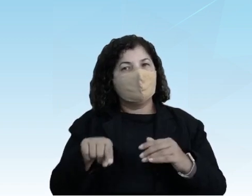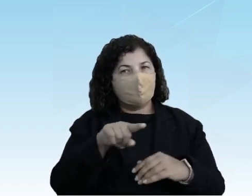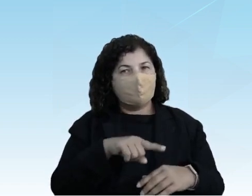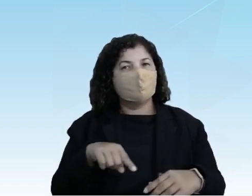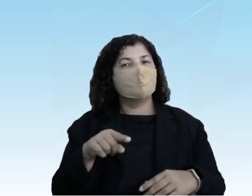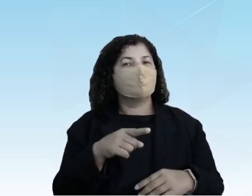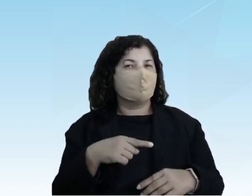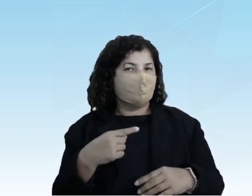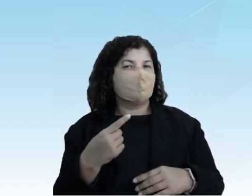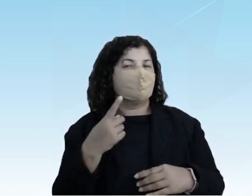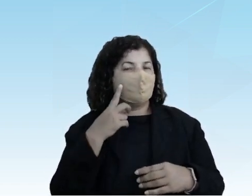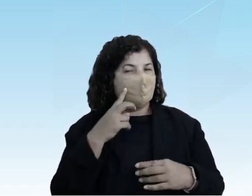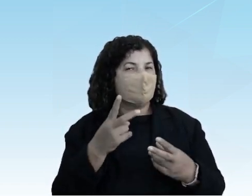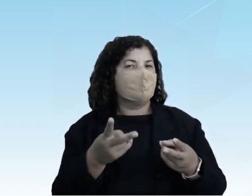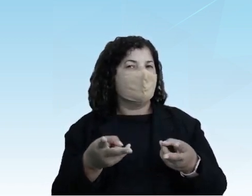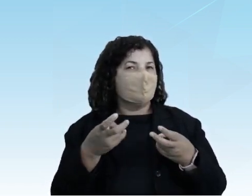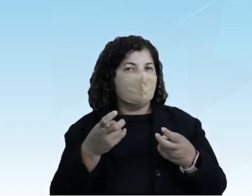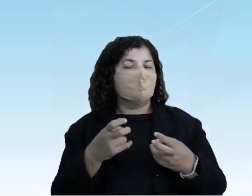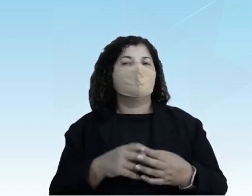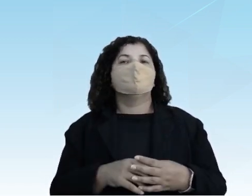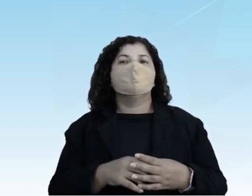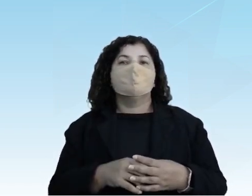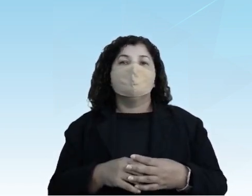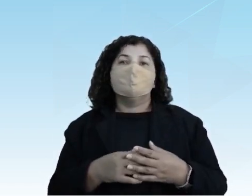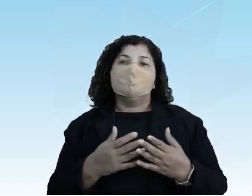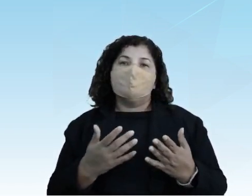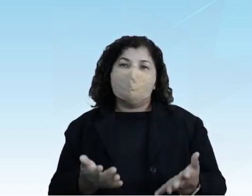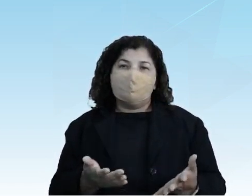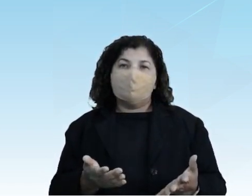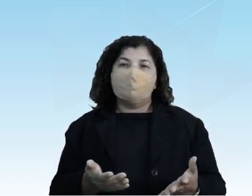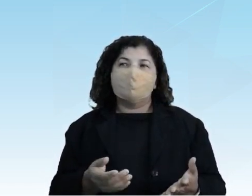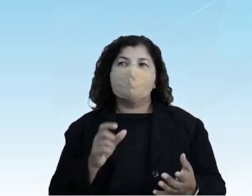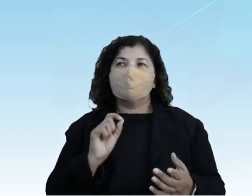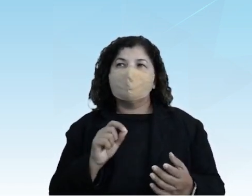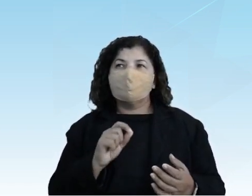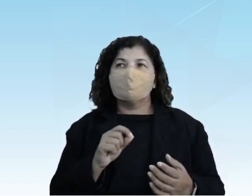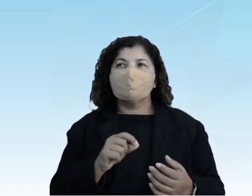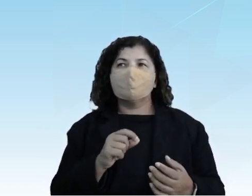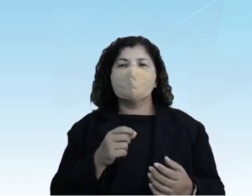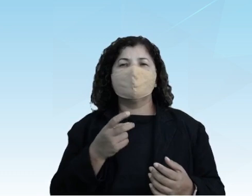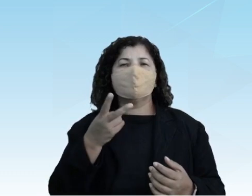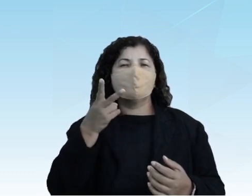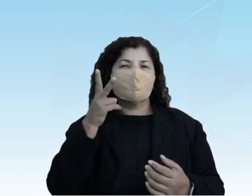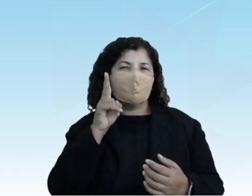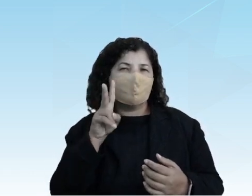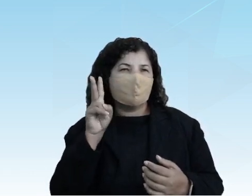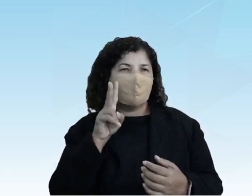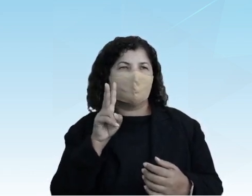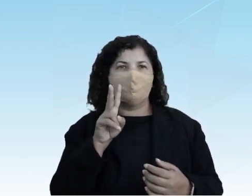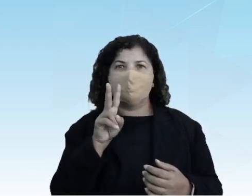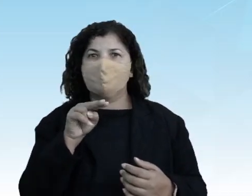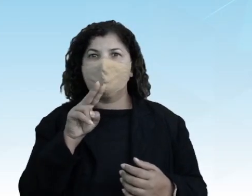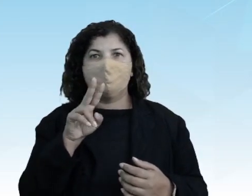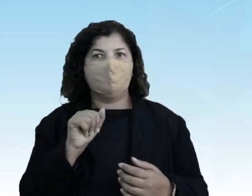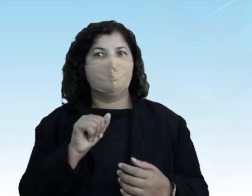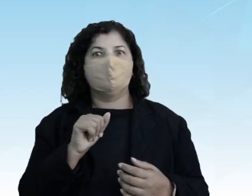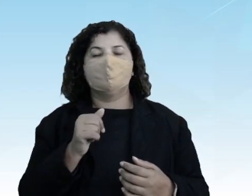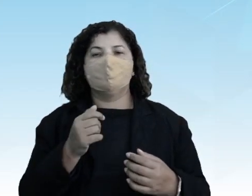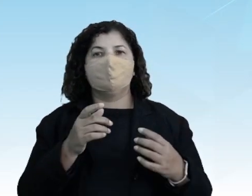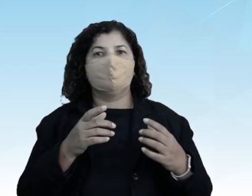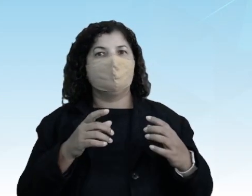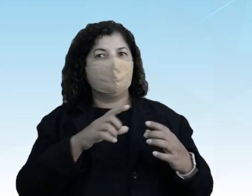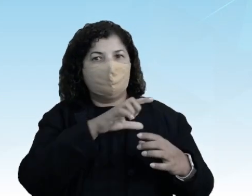estão observando. Então, as conclusões dos historiadores nunca são definitivas, né?